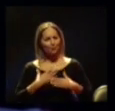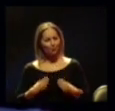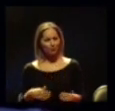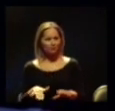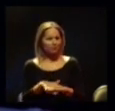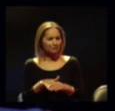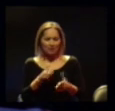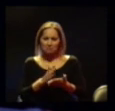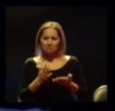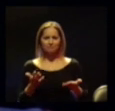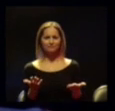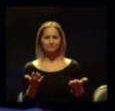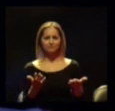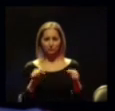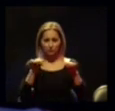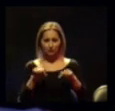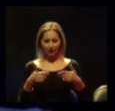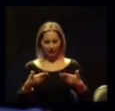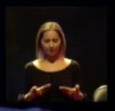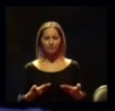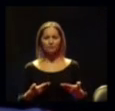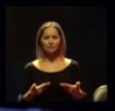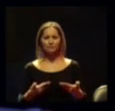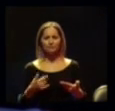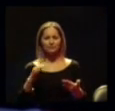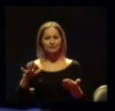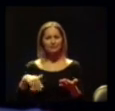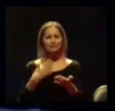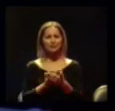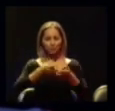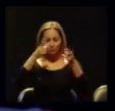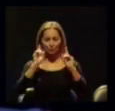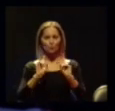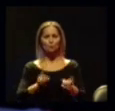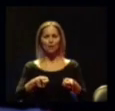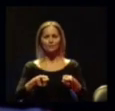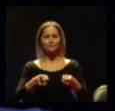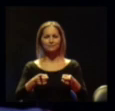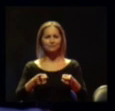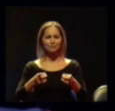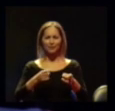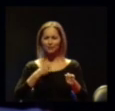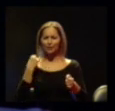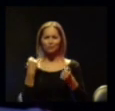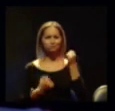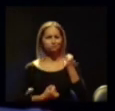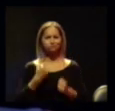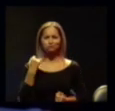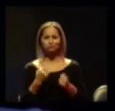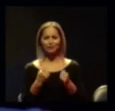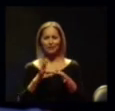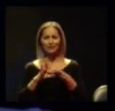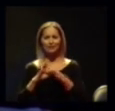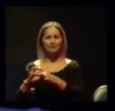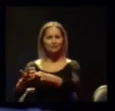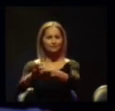participação. Hoje, aqui e agora, damos o tiro de partida para esta grande corrida que nos liga a